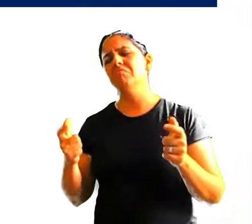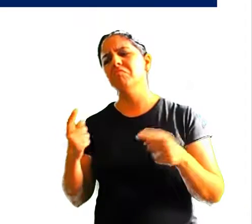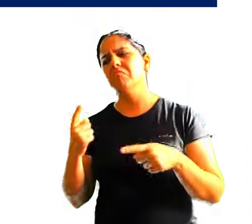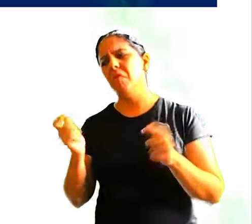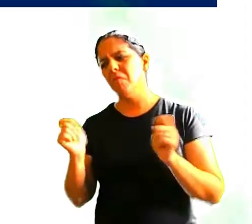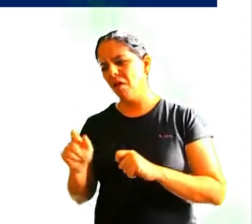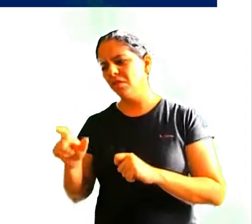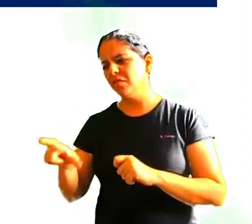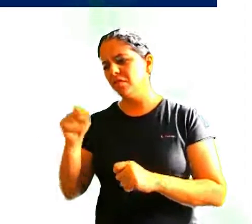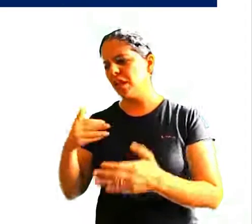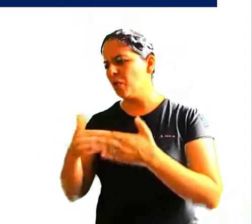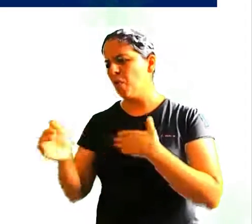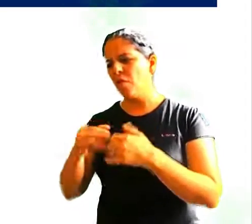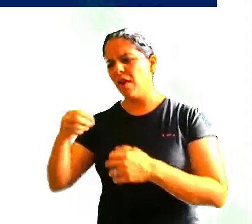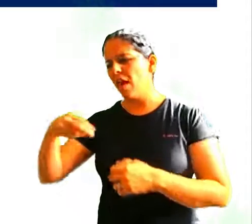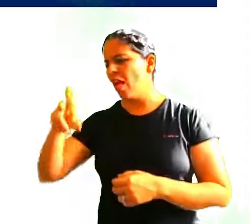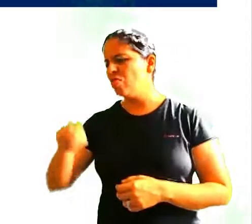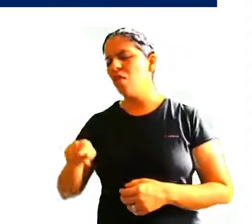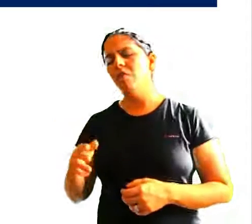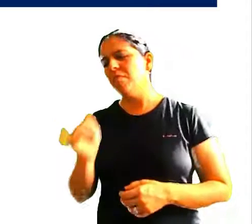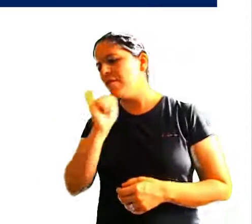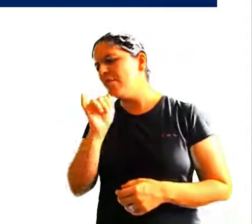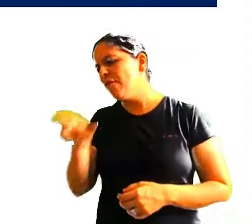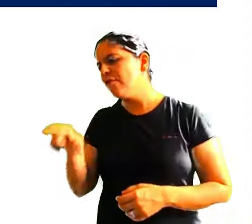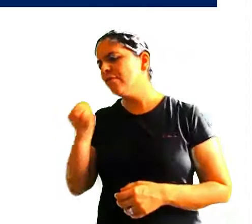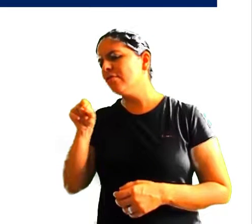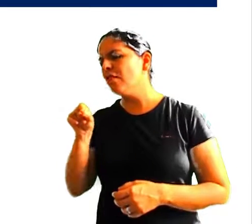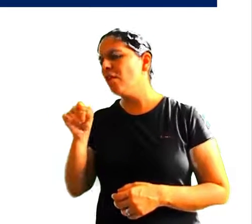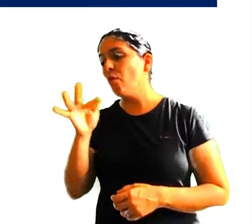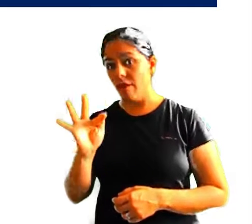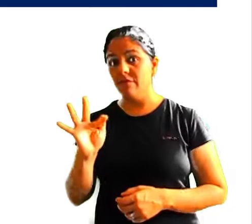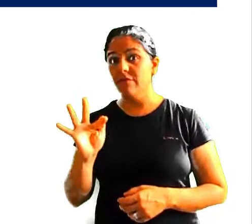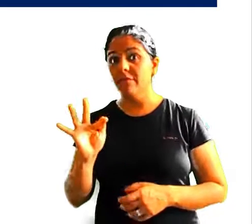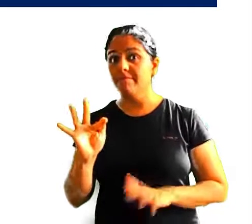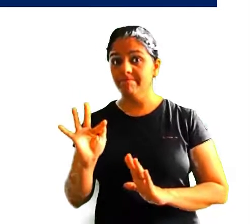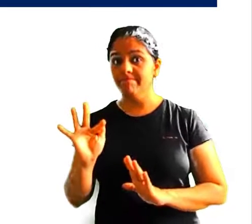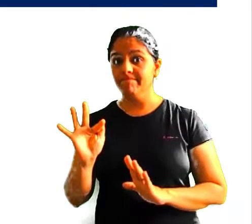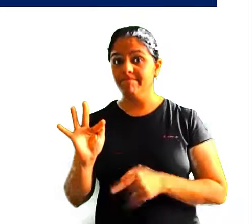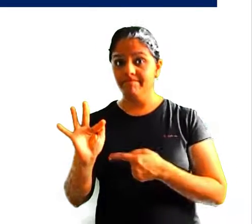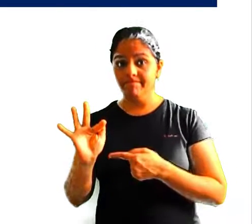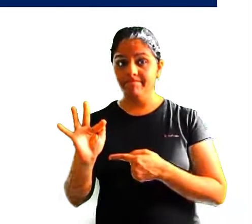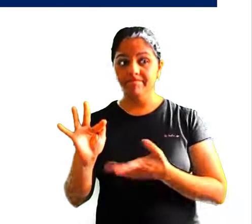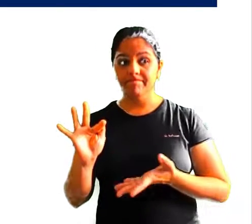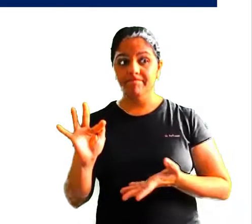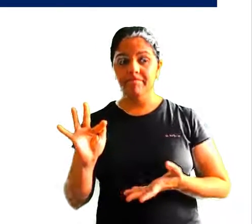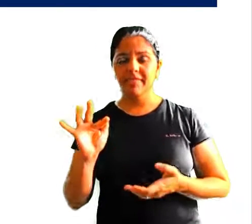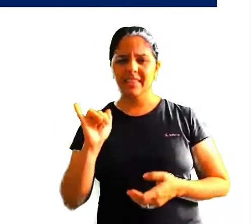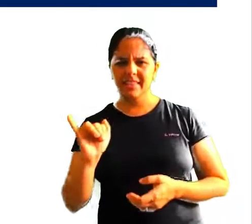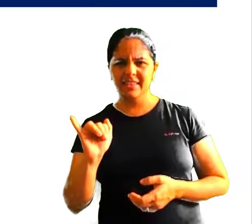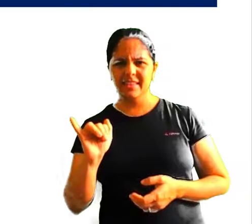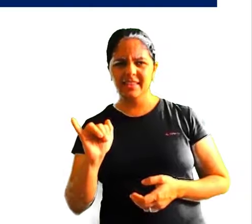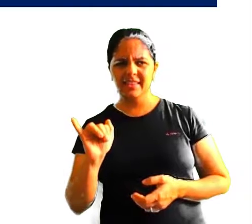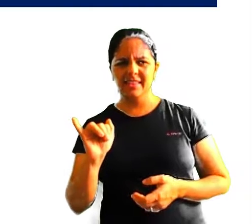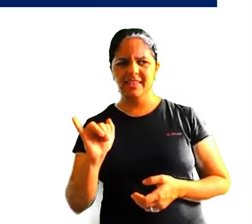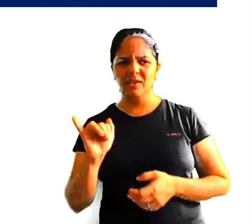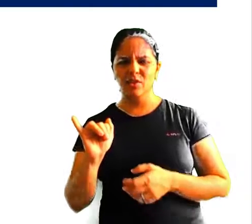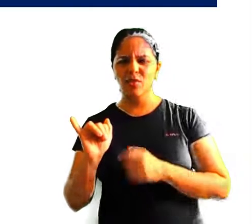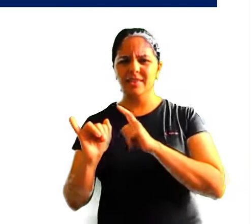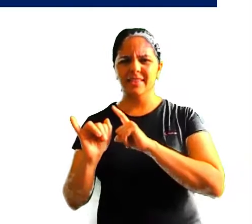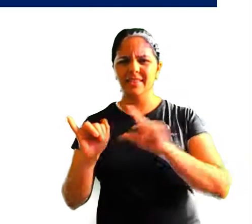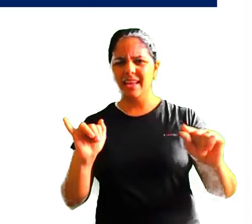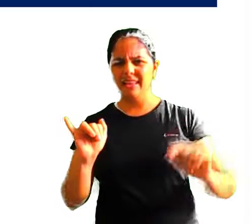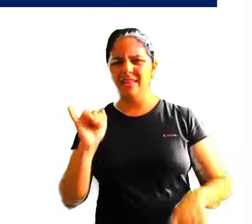Esse exemplo é a definição de uma malha. Por quê? Eu posso escolher qualquer um desses nós para eu começar a minha análise. Vamos escolher o